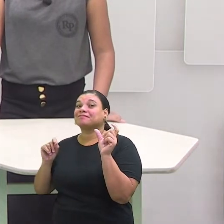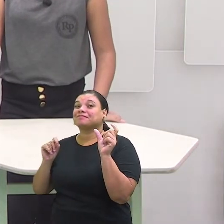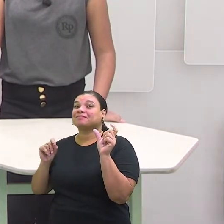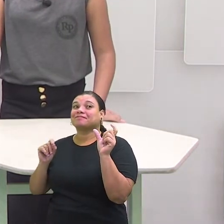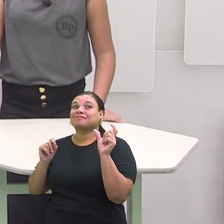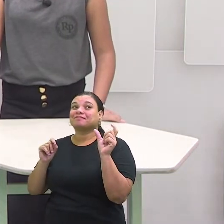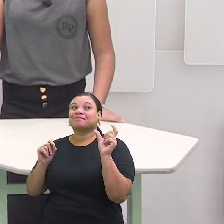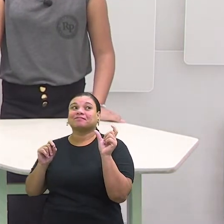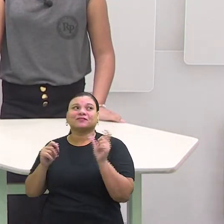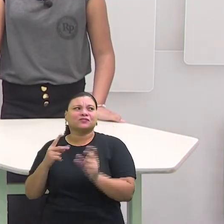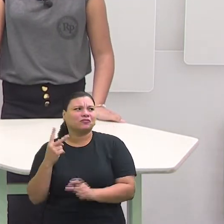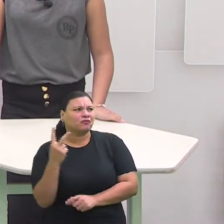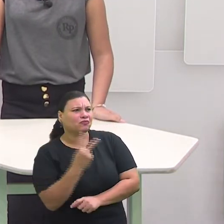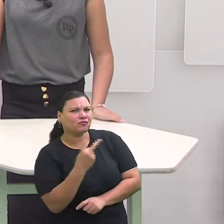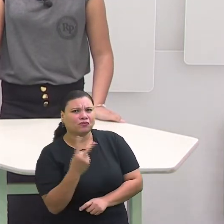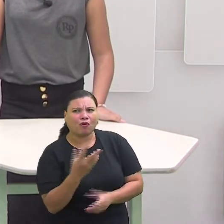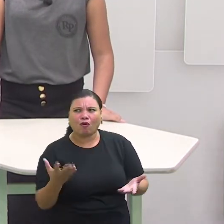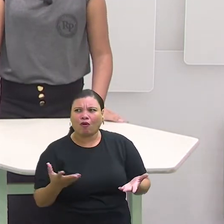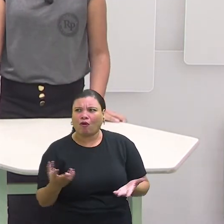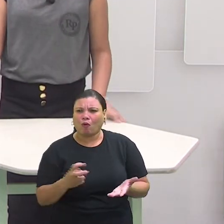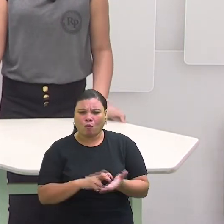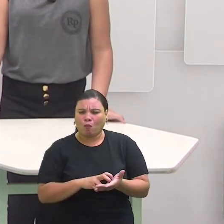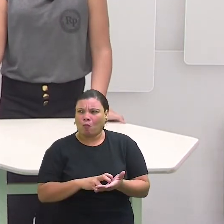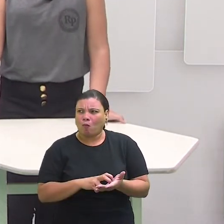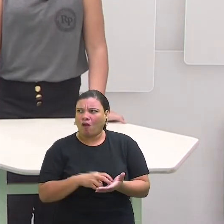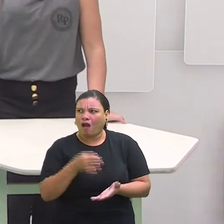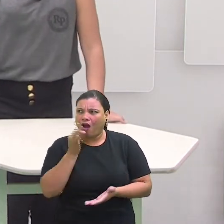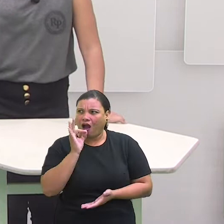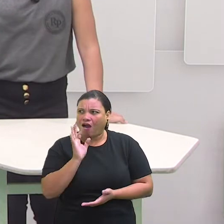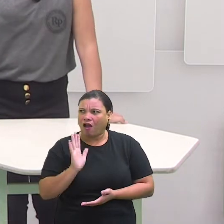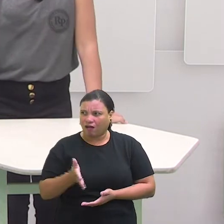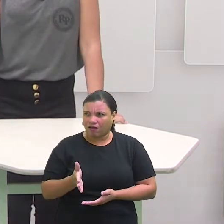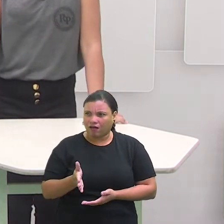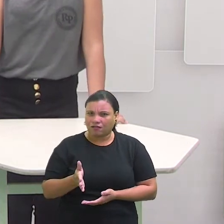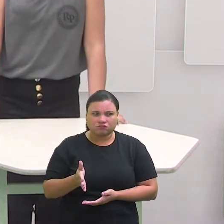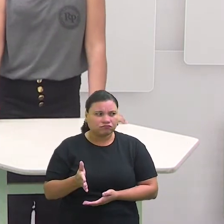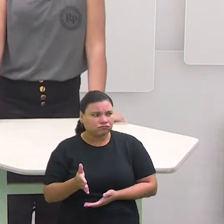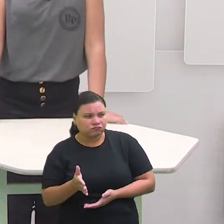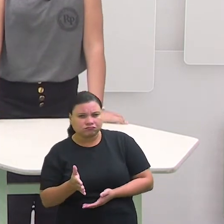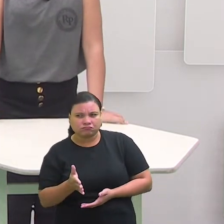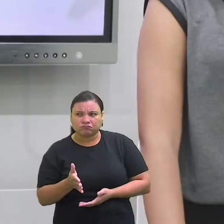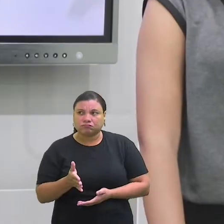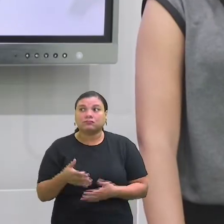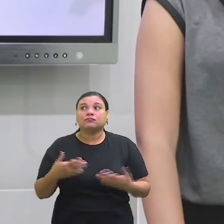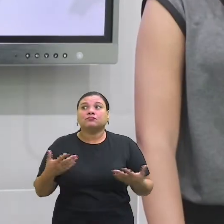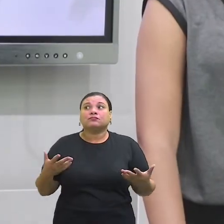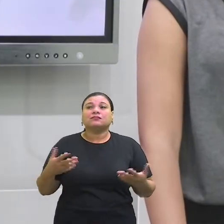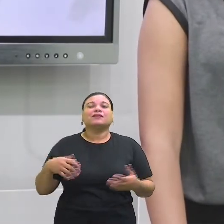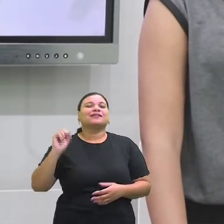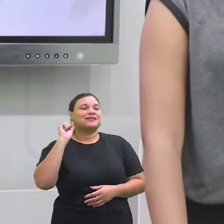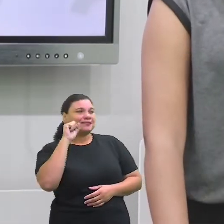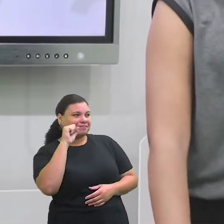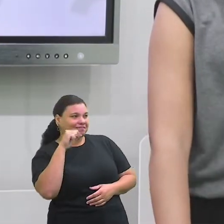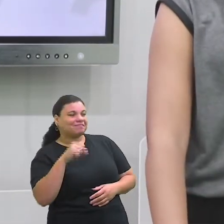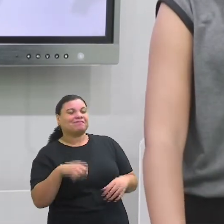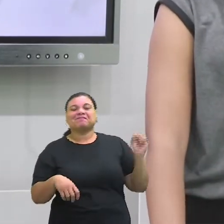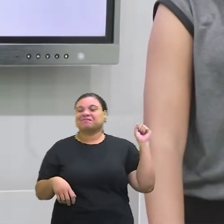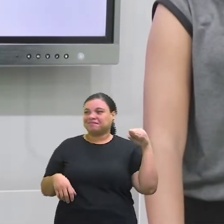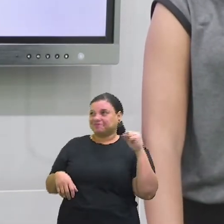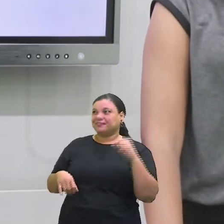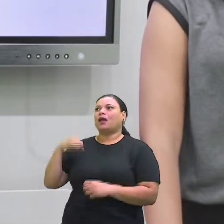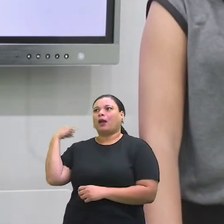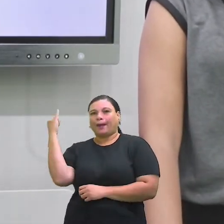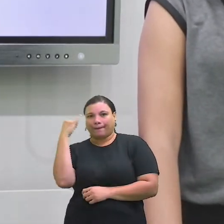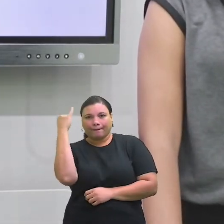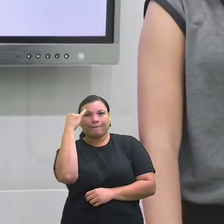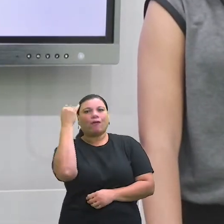Vocês tomaram café hoje já? Sim. Tomaram? Ah, que bom! É importante, né, a gente tomar um café assim